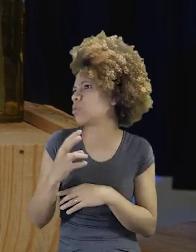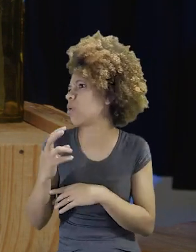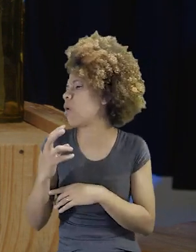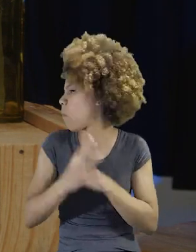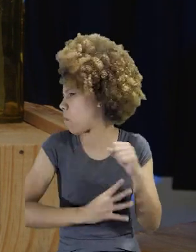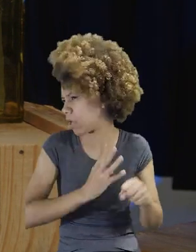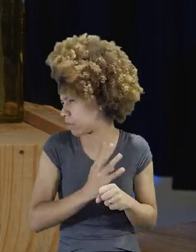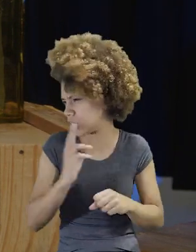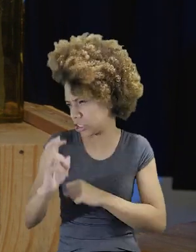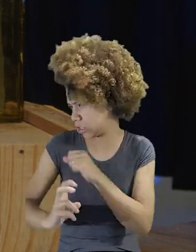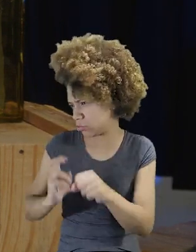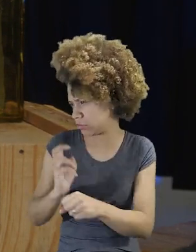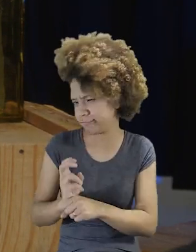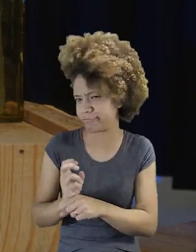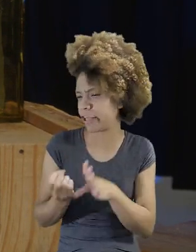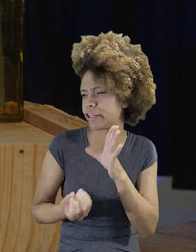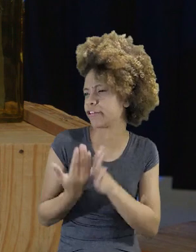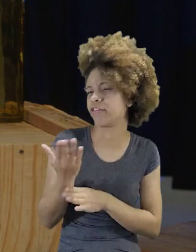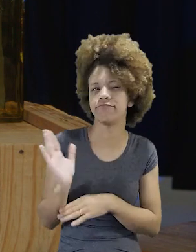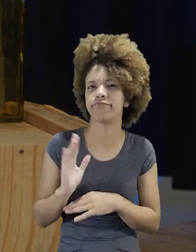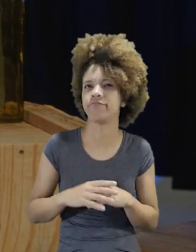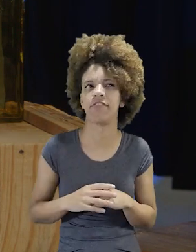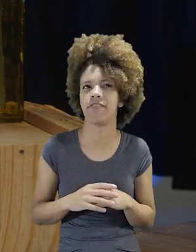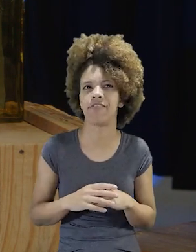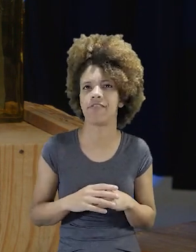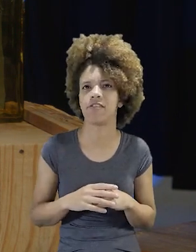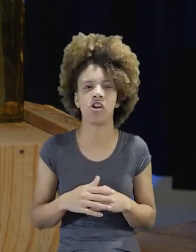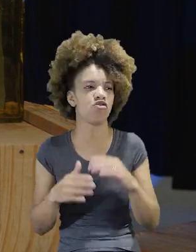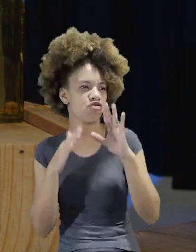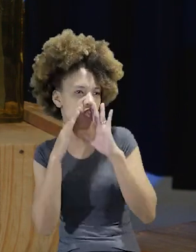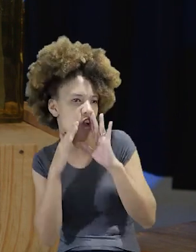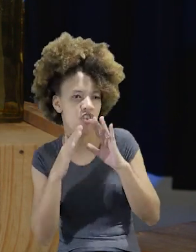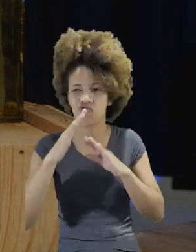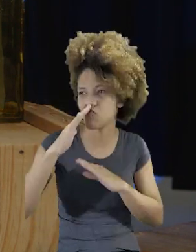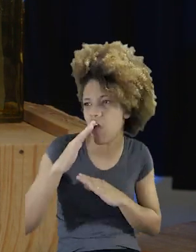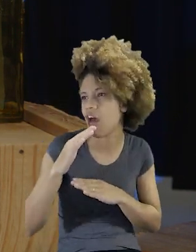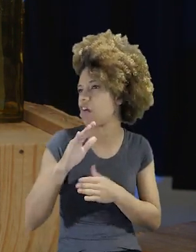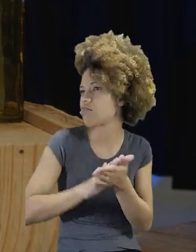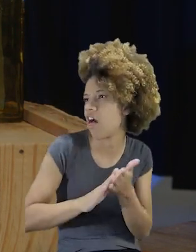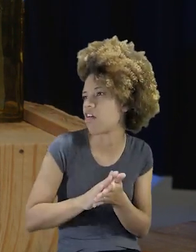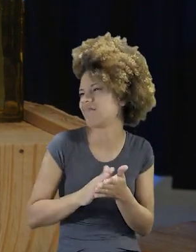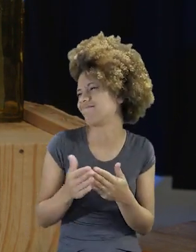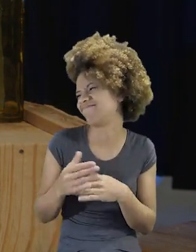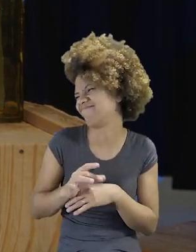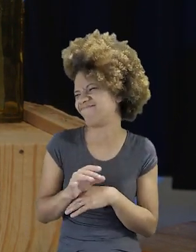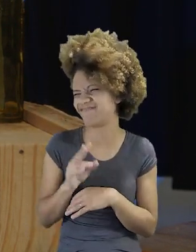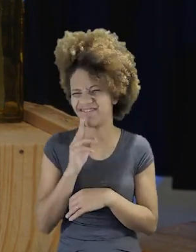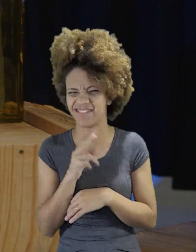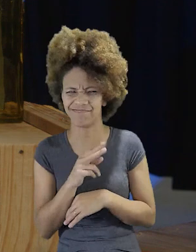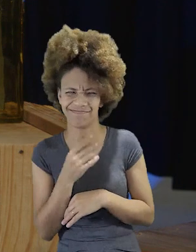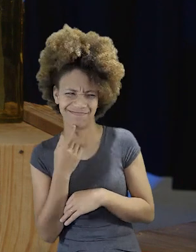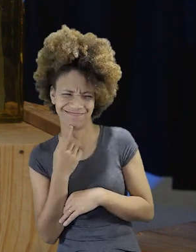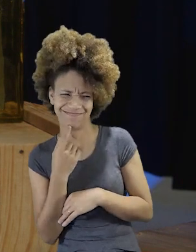anos para cá Surgiu uma galera que assim não sou nada tá ligado mas